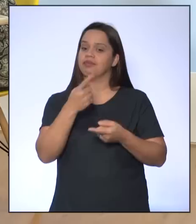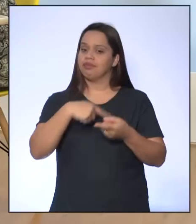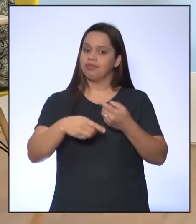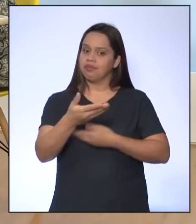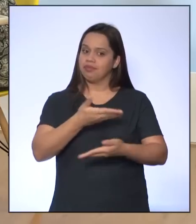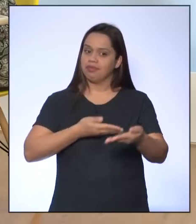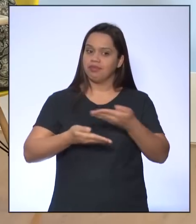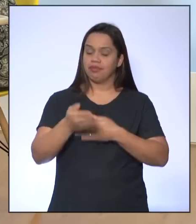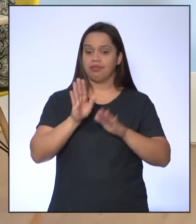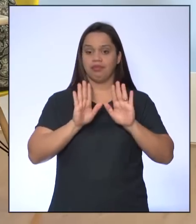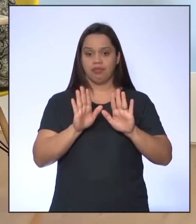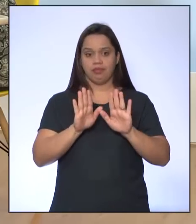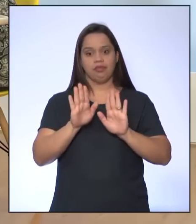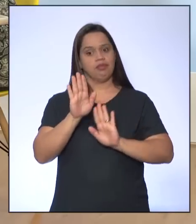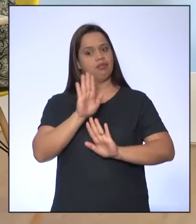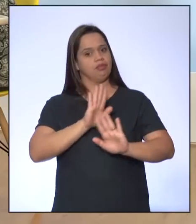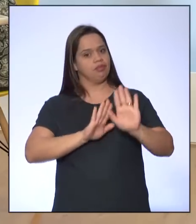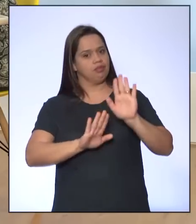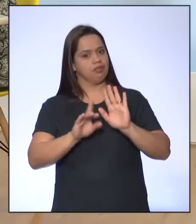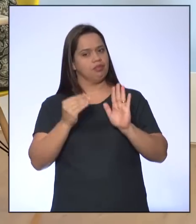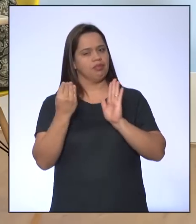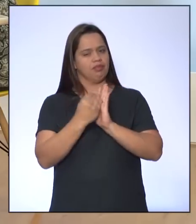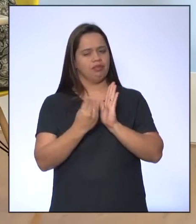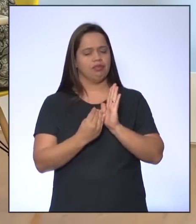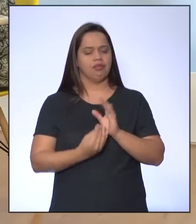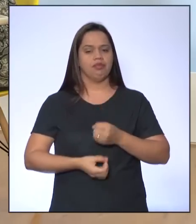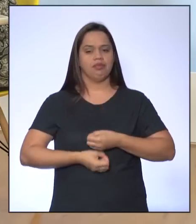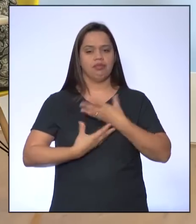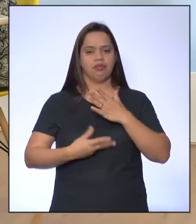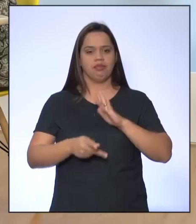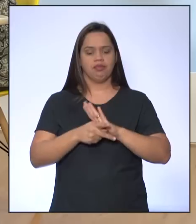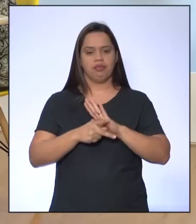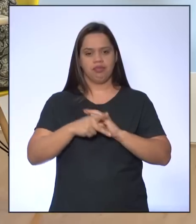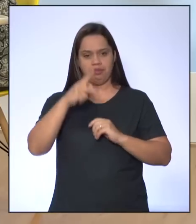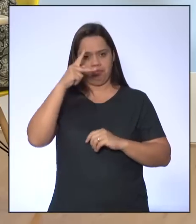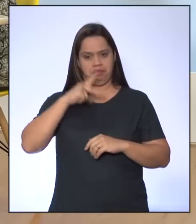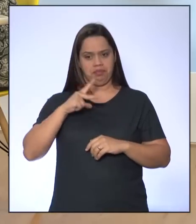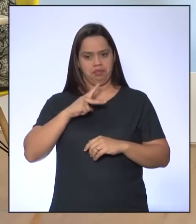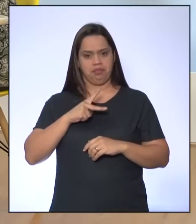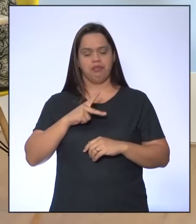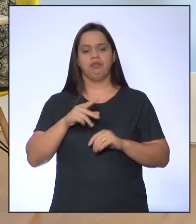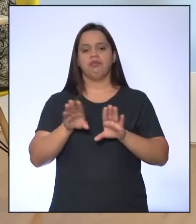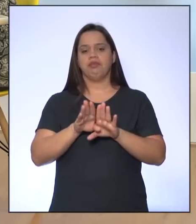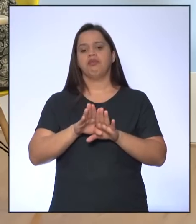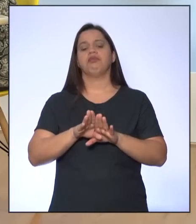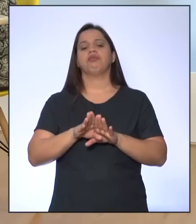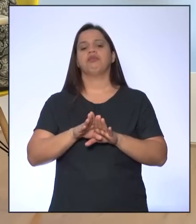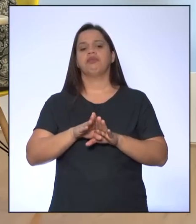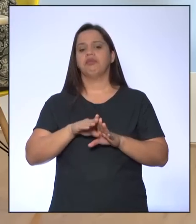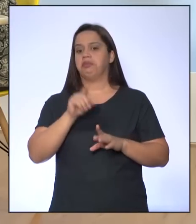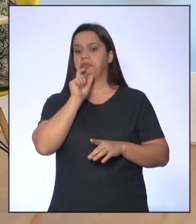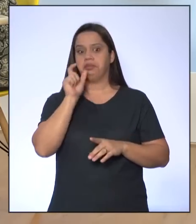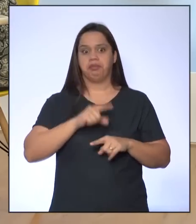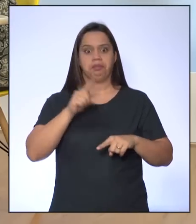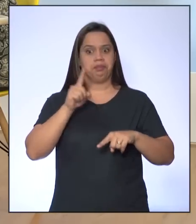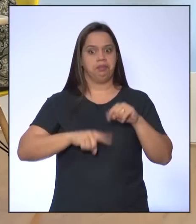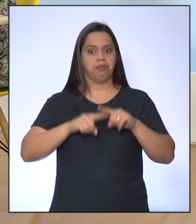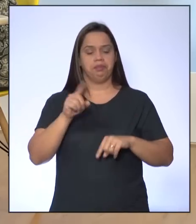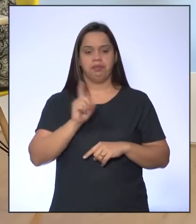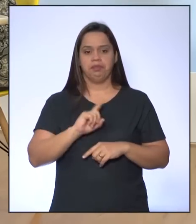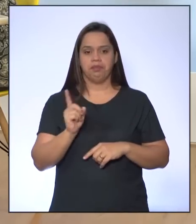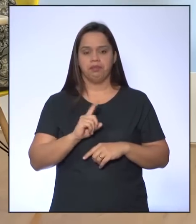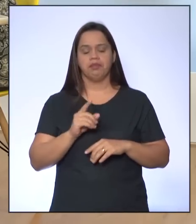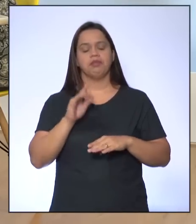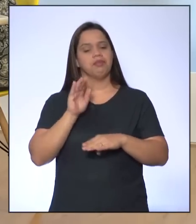gente, mas cuidado para não colocarem informações pessoais, nem ofensas. Respondam as questões da aula, participem com a gente, ajudem a